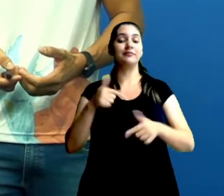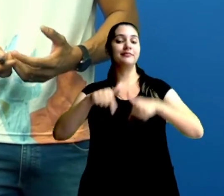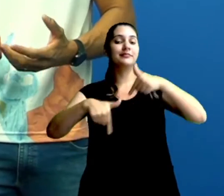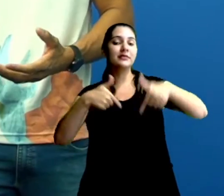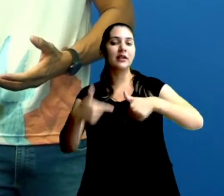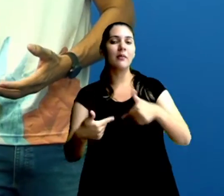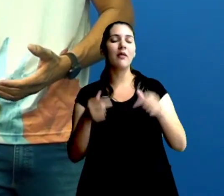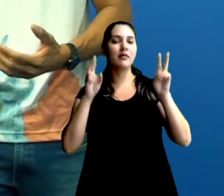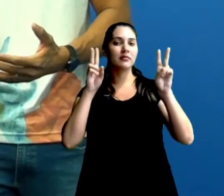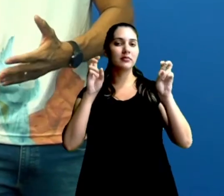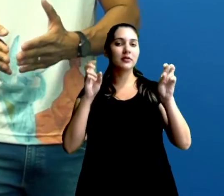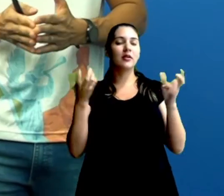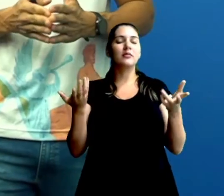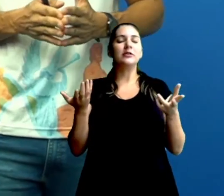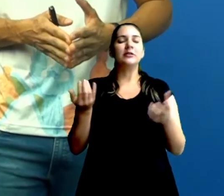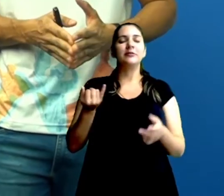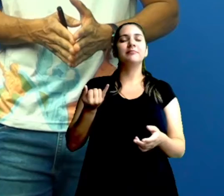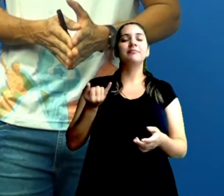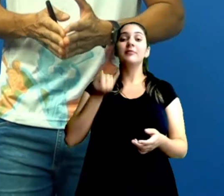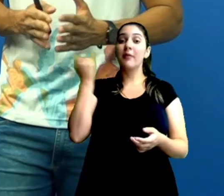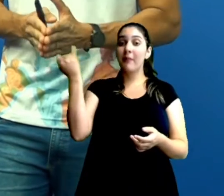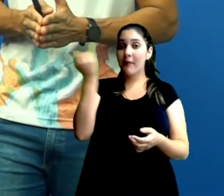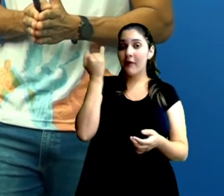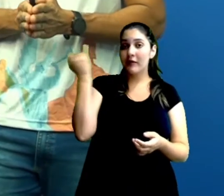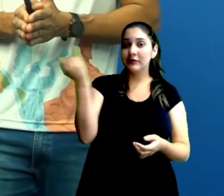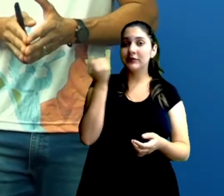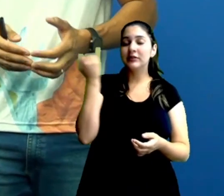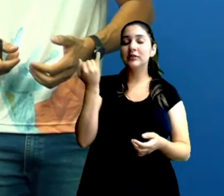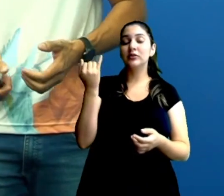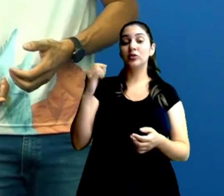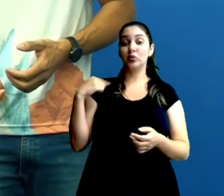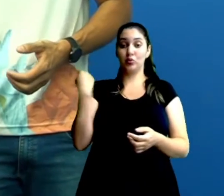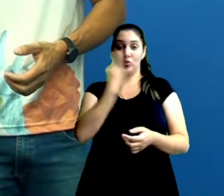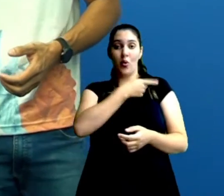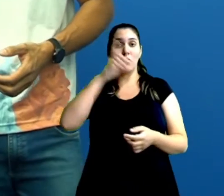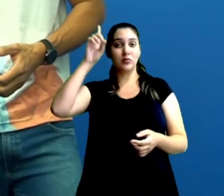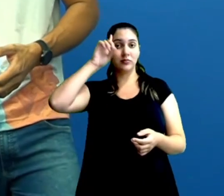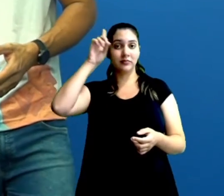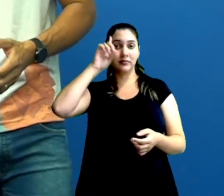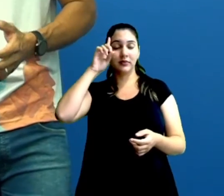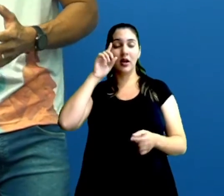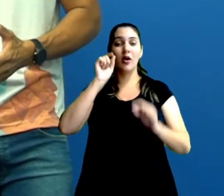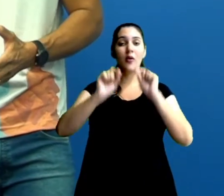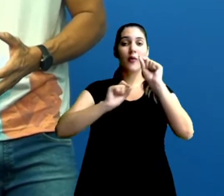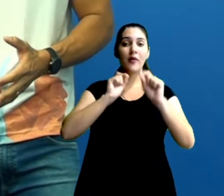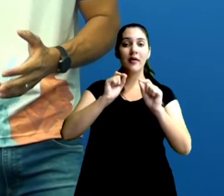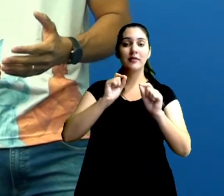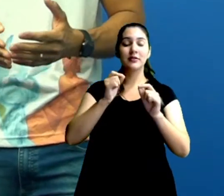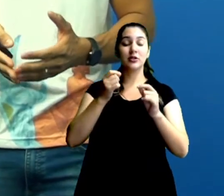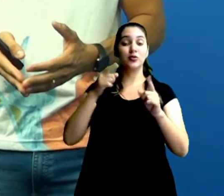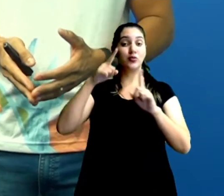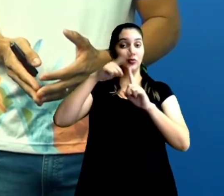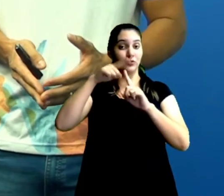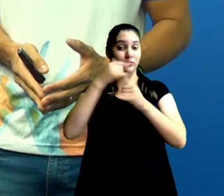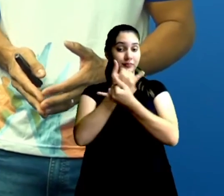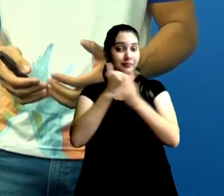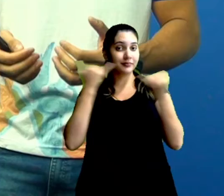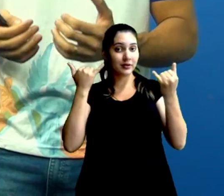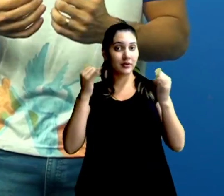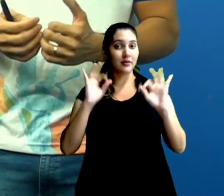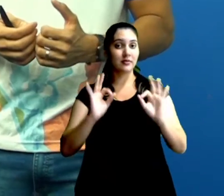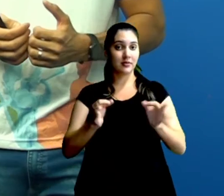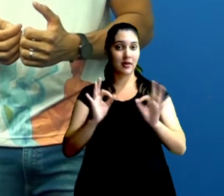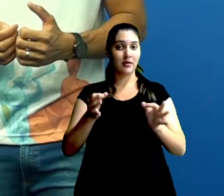trabalhar sobre uma temática extremamente relevante, muito importante no nosso dia a dia, que são as fontes de energia, tá